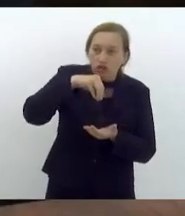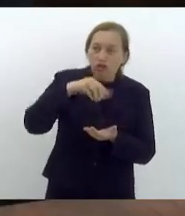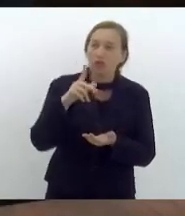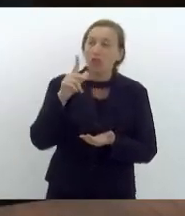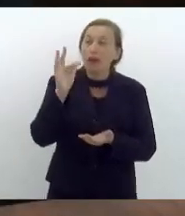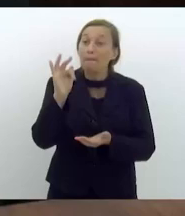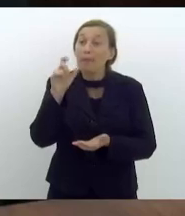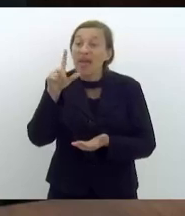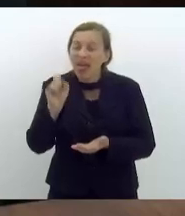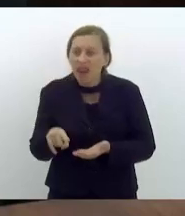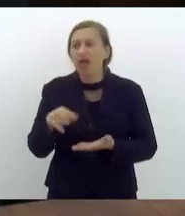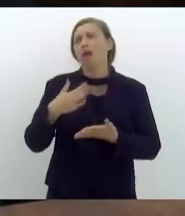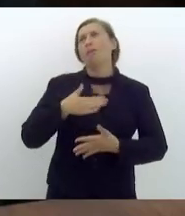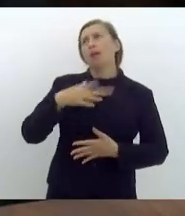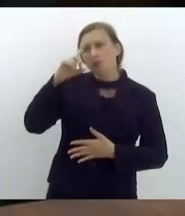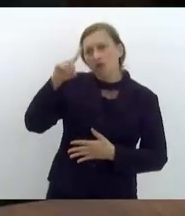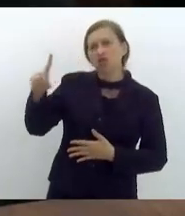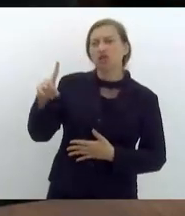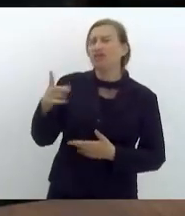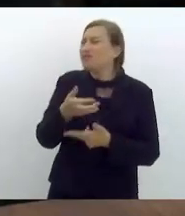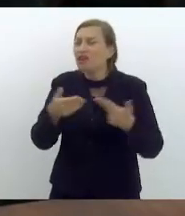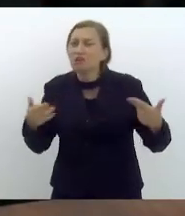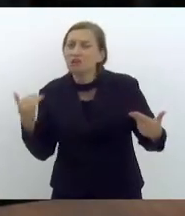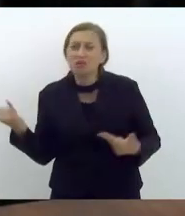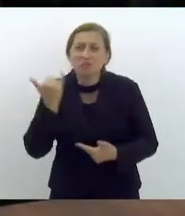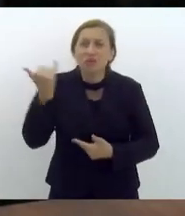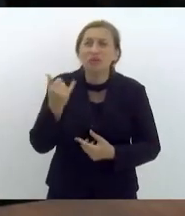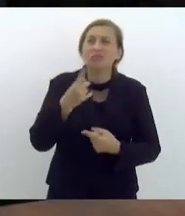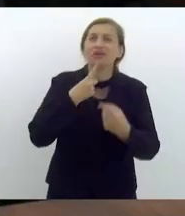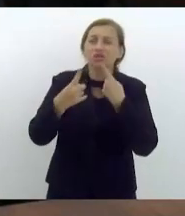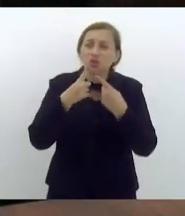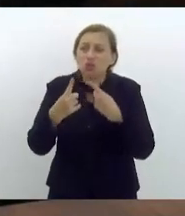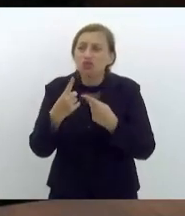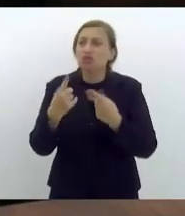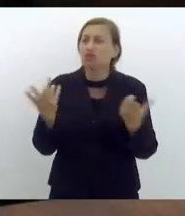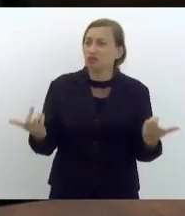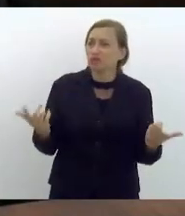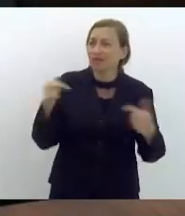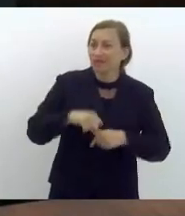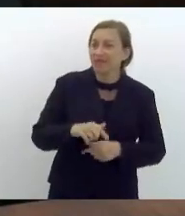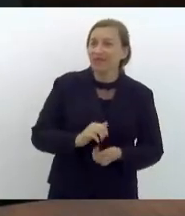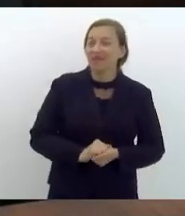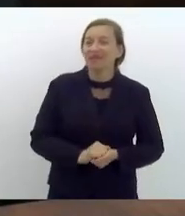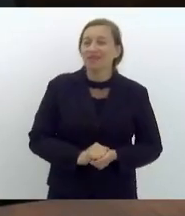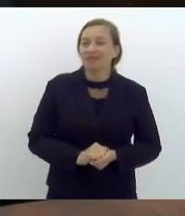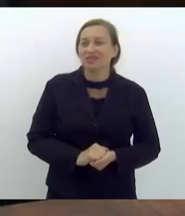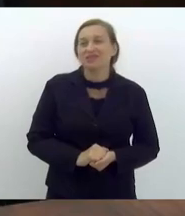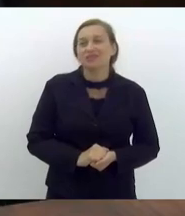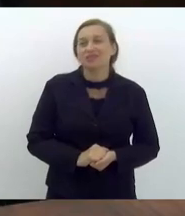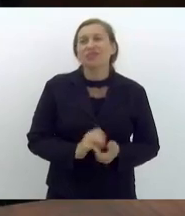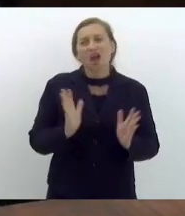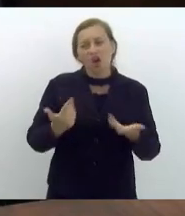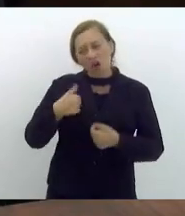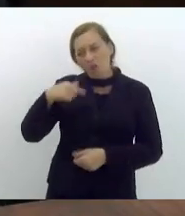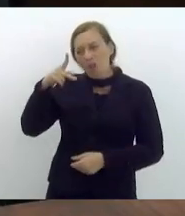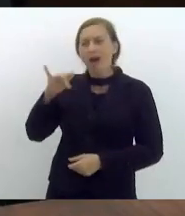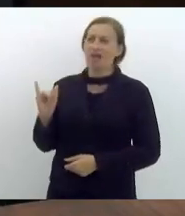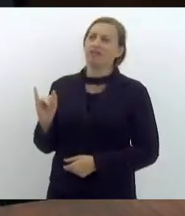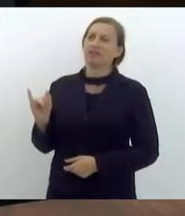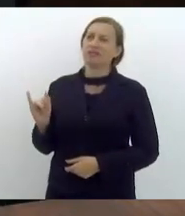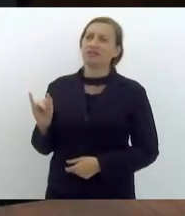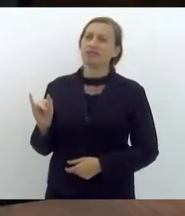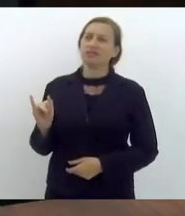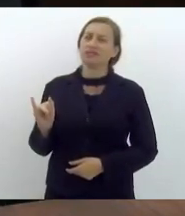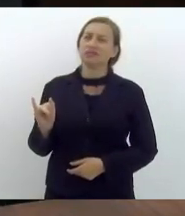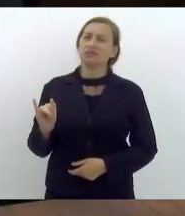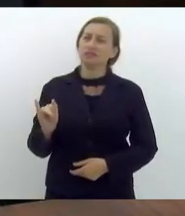pô nós temos tanta coisa importante para estar aqui discutindo debatendo agora eu sou pai O